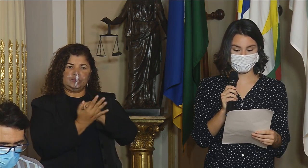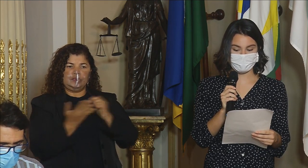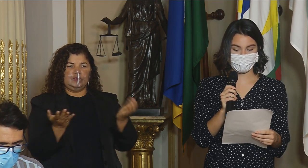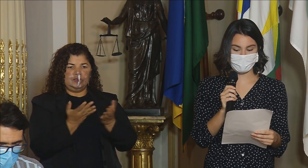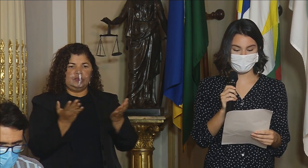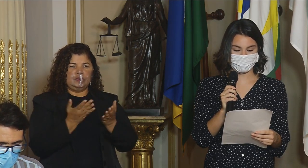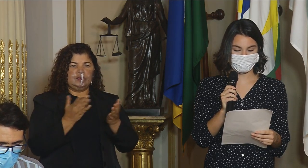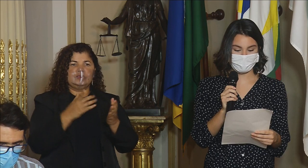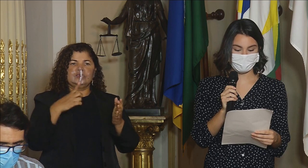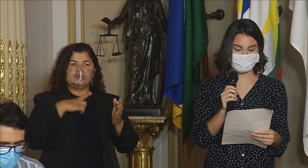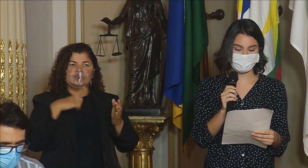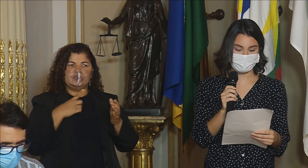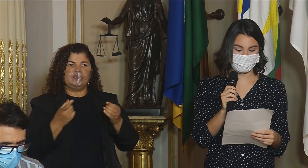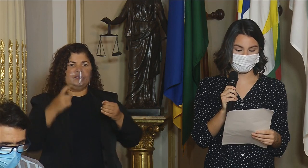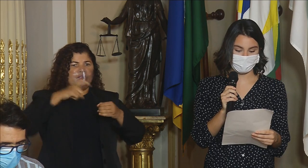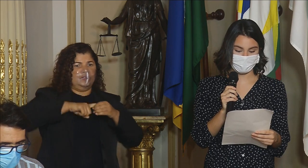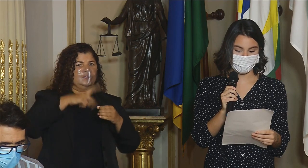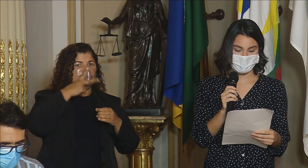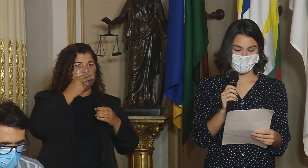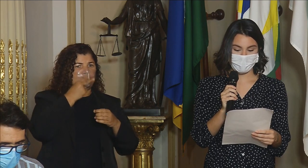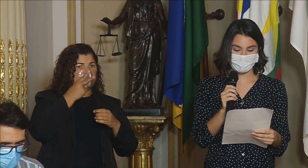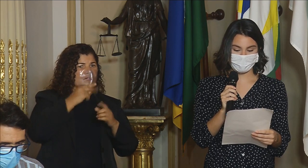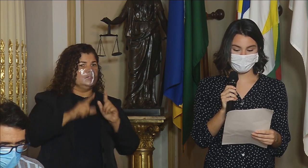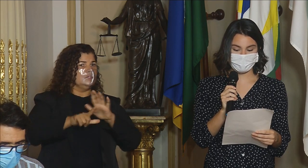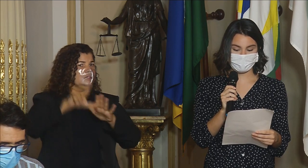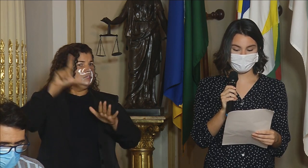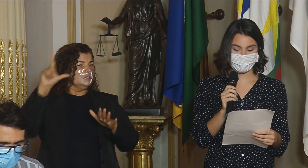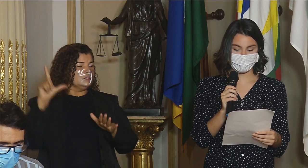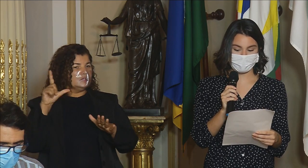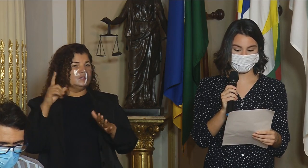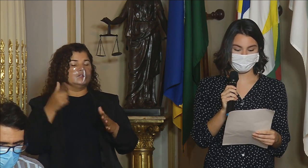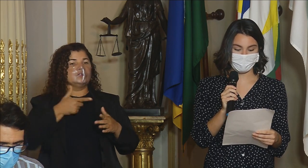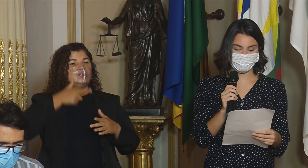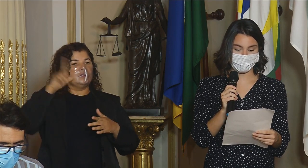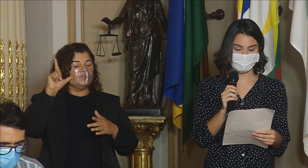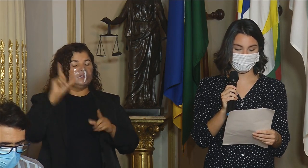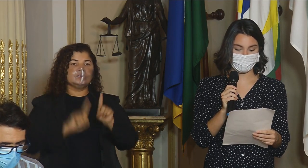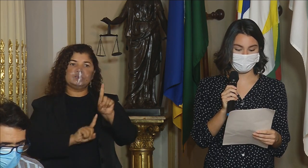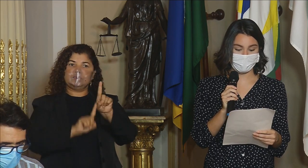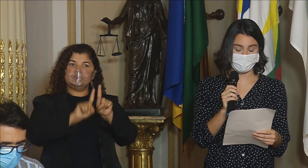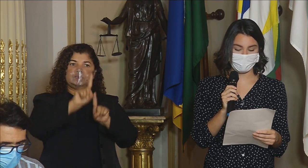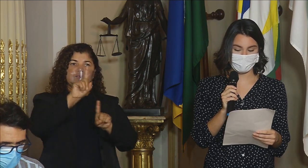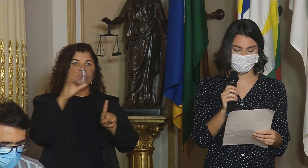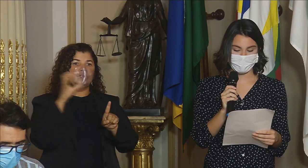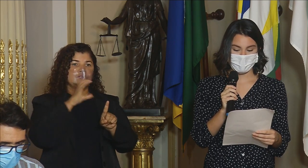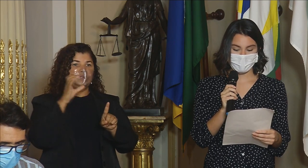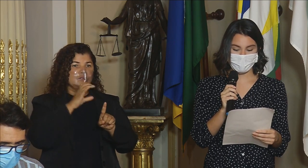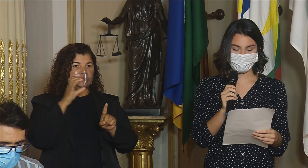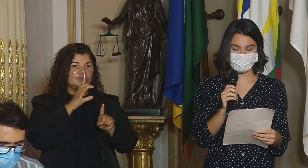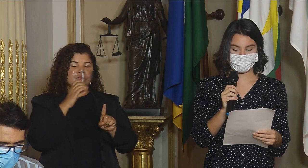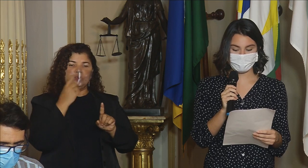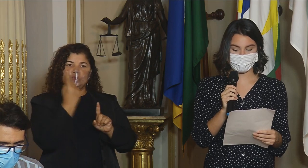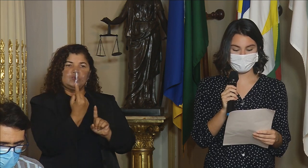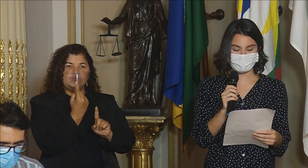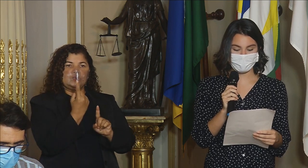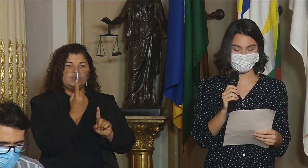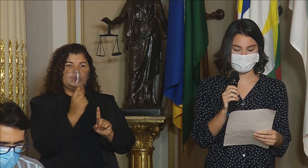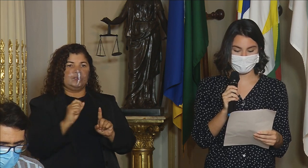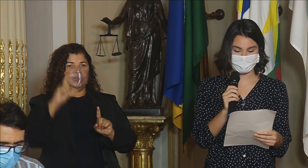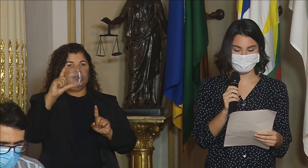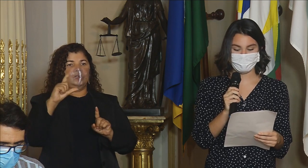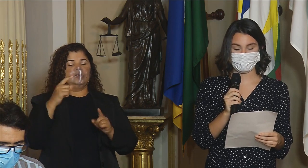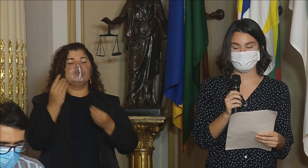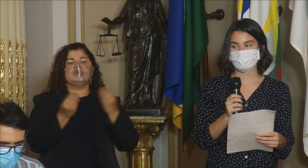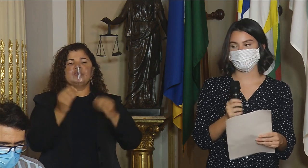a patamares semelhantes aos de semanas atrás. Ontem, nossa taxa de ataque voltou a um número maior que 1. Como o Estado avalia essa curva